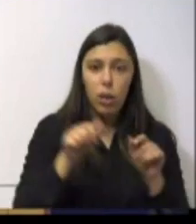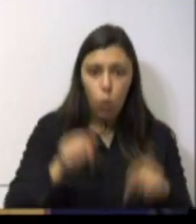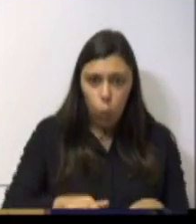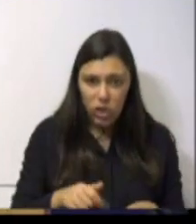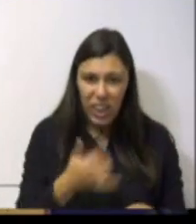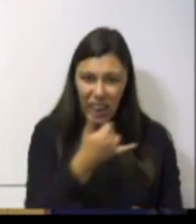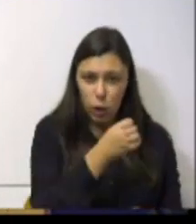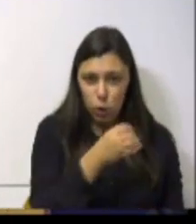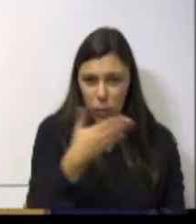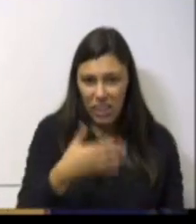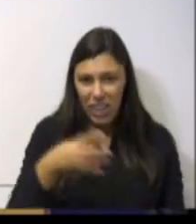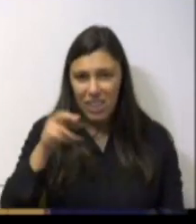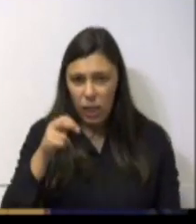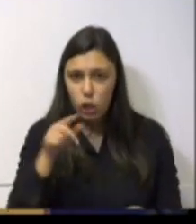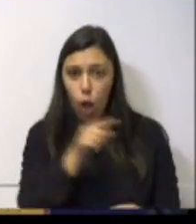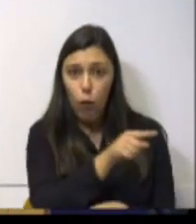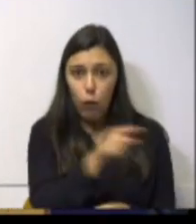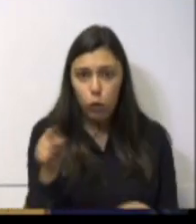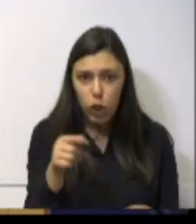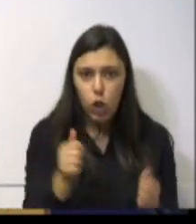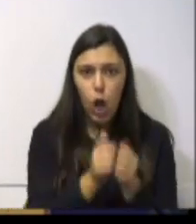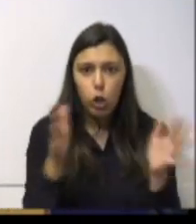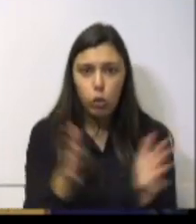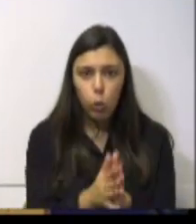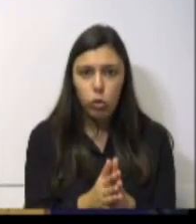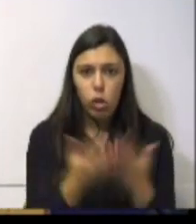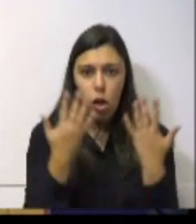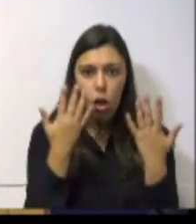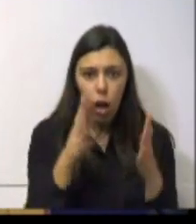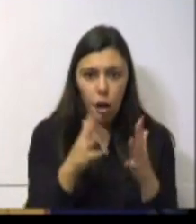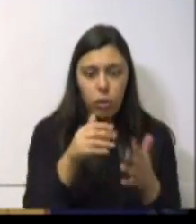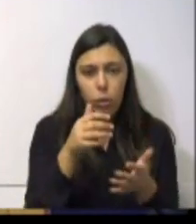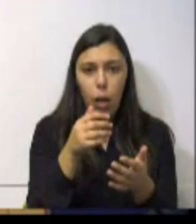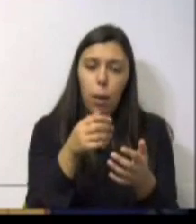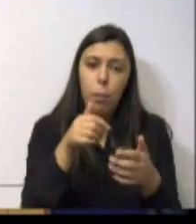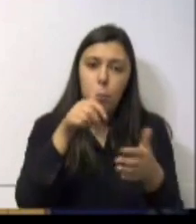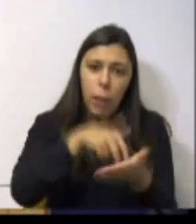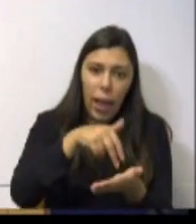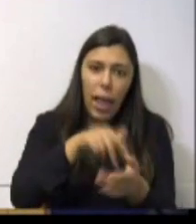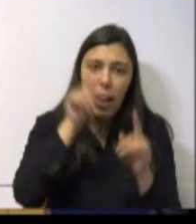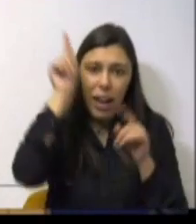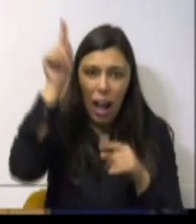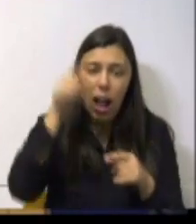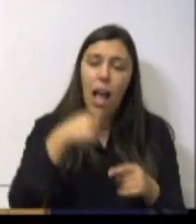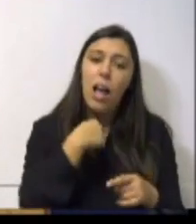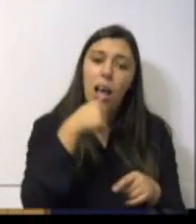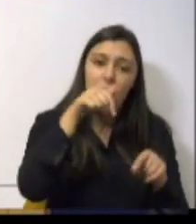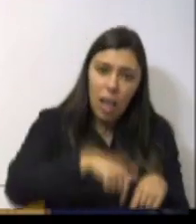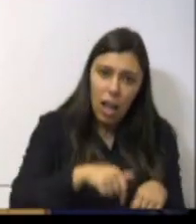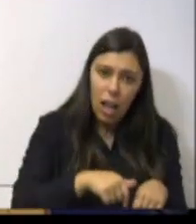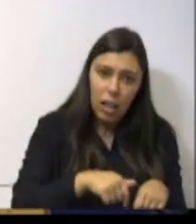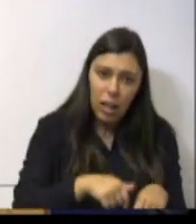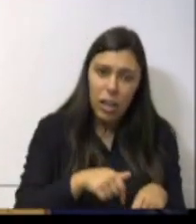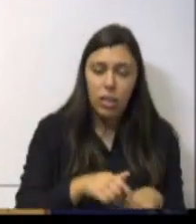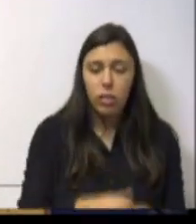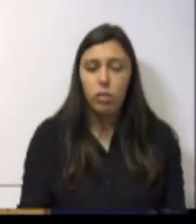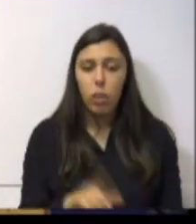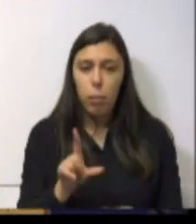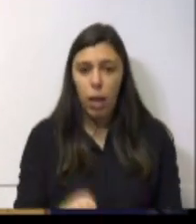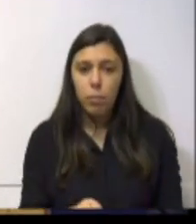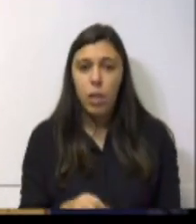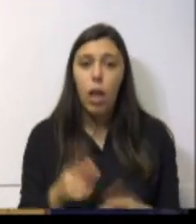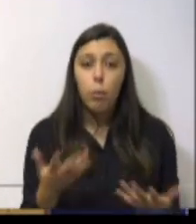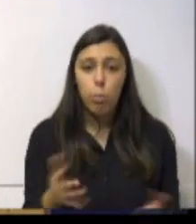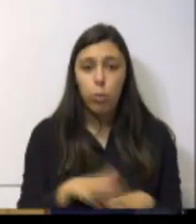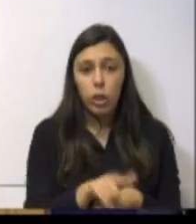em 2013 Vossas Excelências todos aplaudiram de pé cá, lá em Lisboa também. E portanto, minhas senhoras e